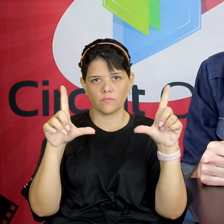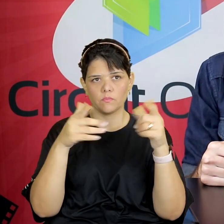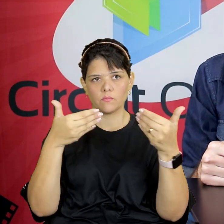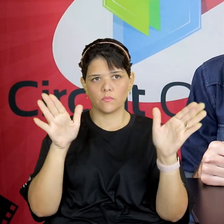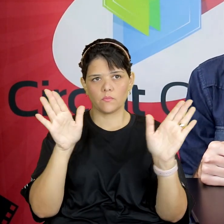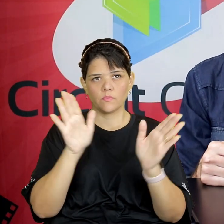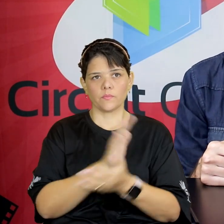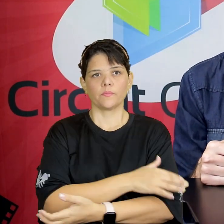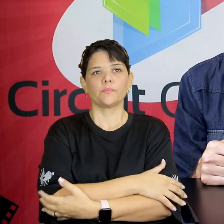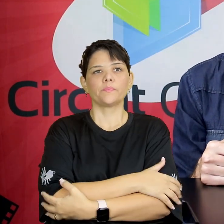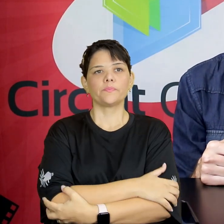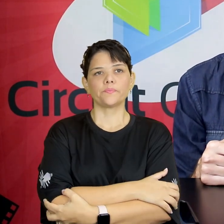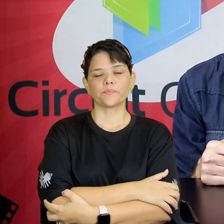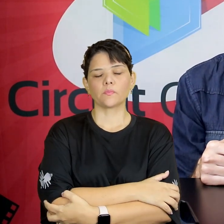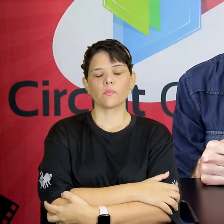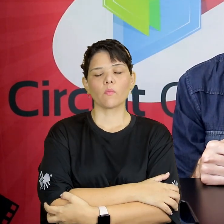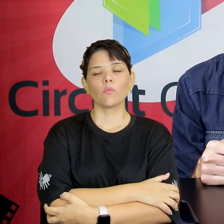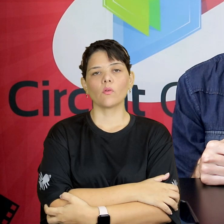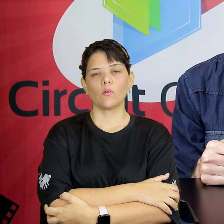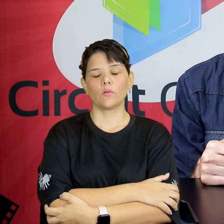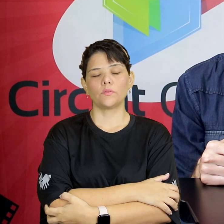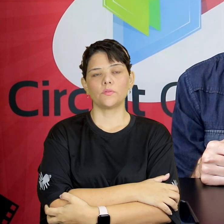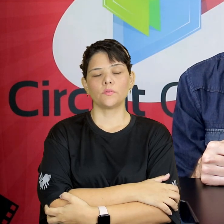Quando for, me dá um toque.